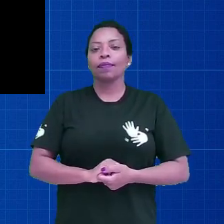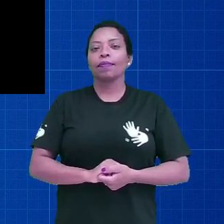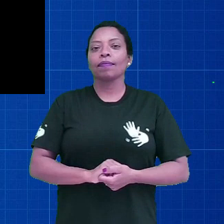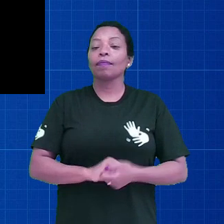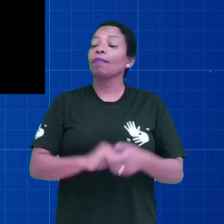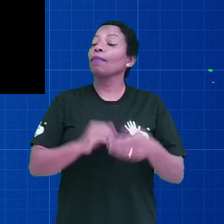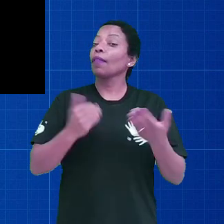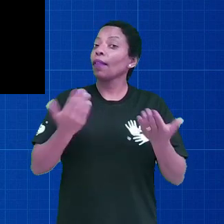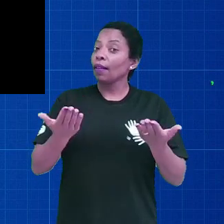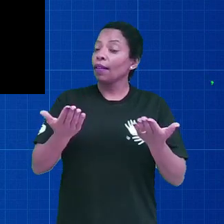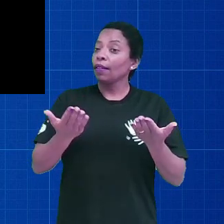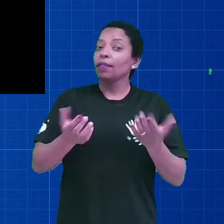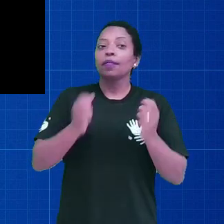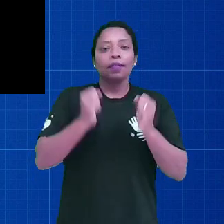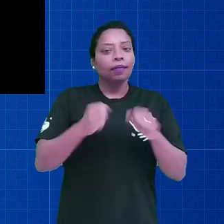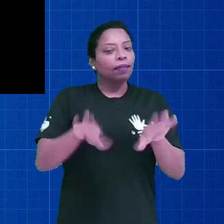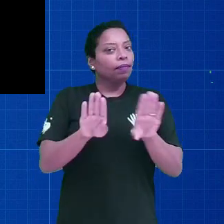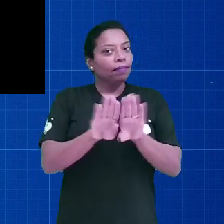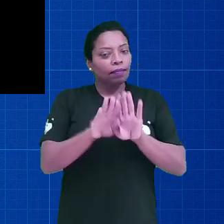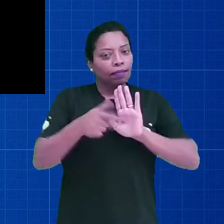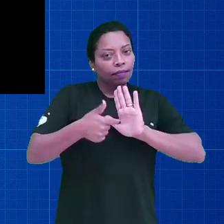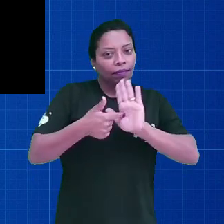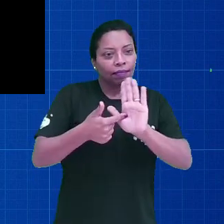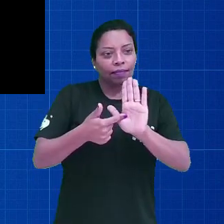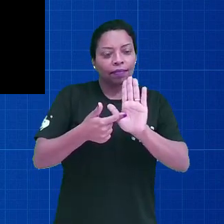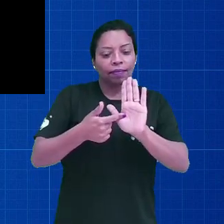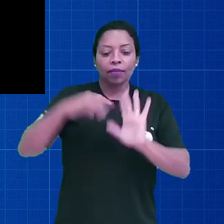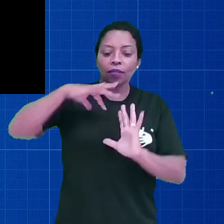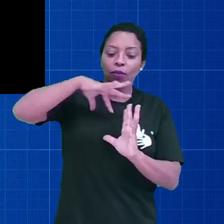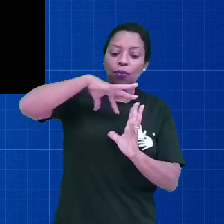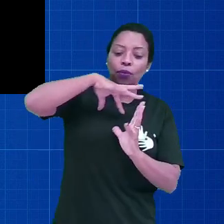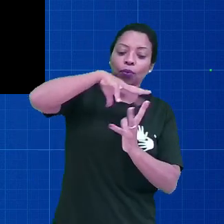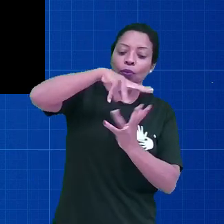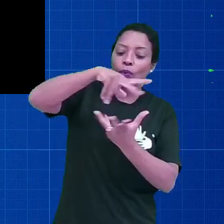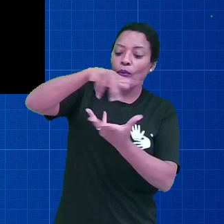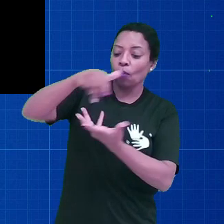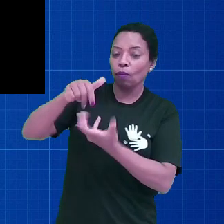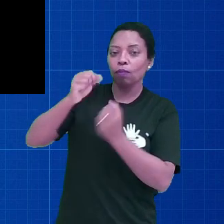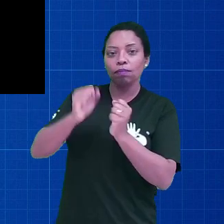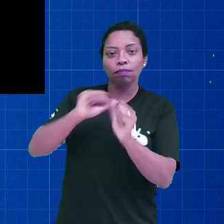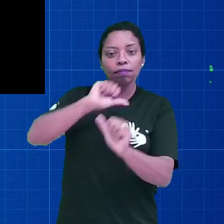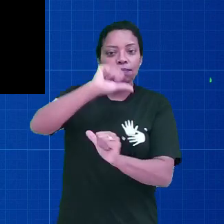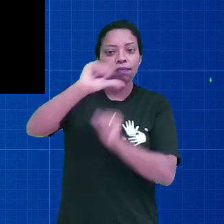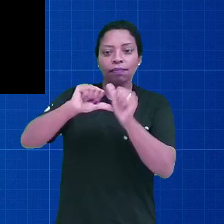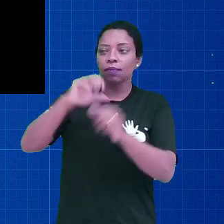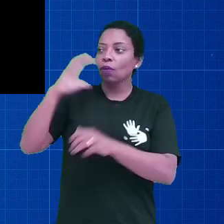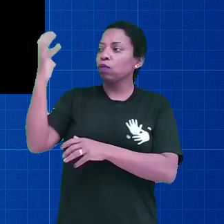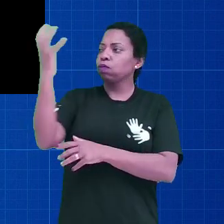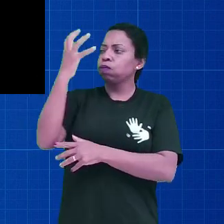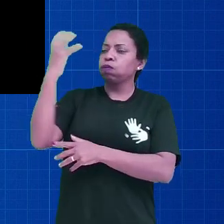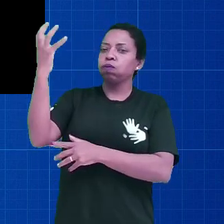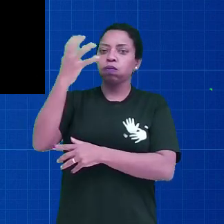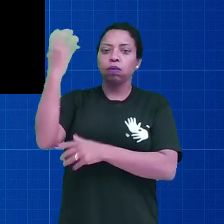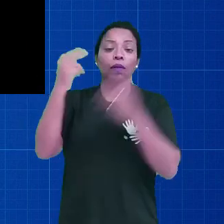Dito isso, a gente pode falar que o clima global ele varia naturalmente